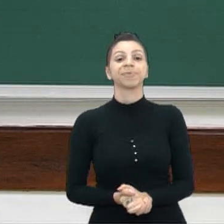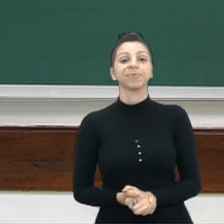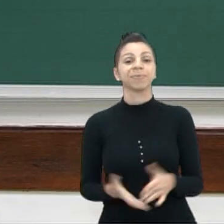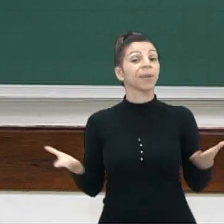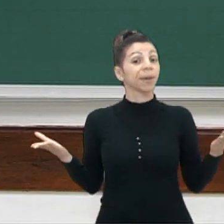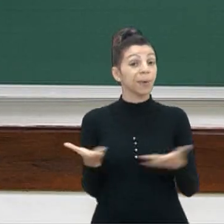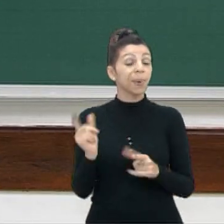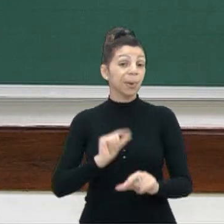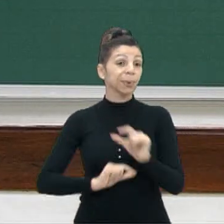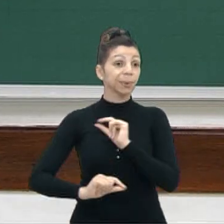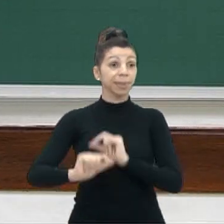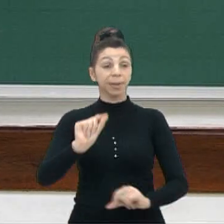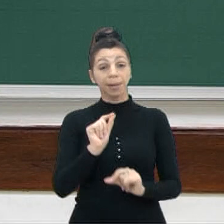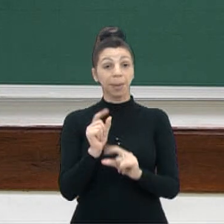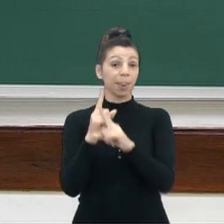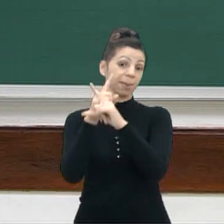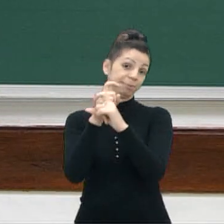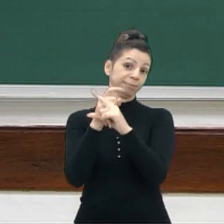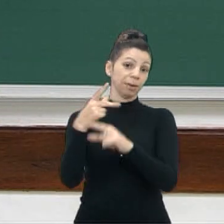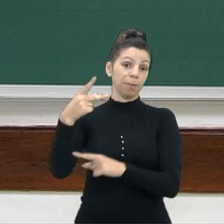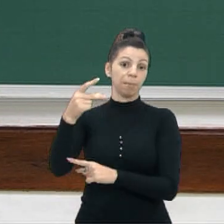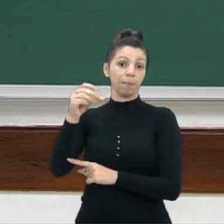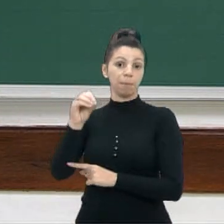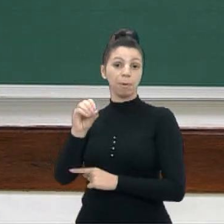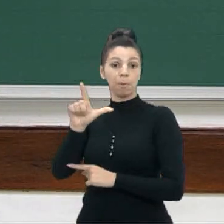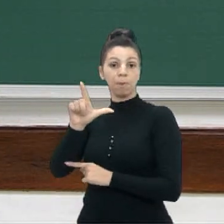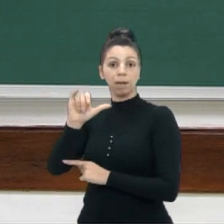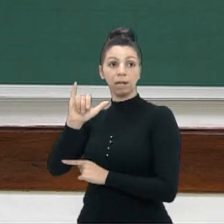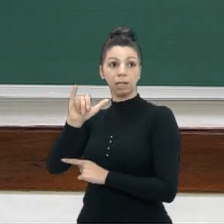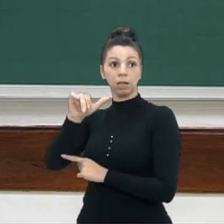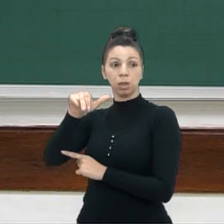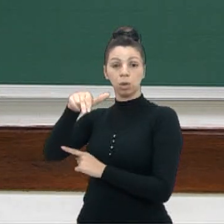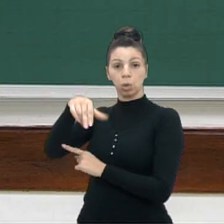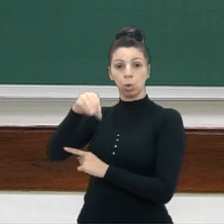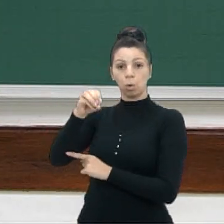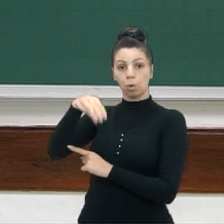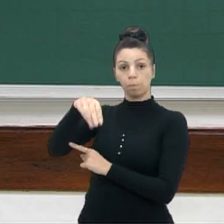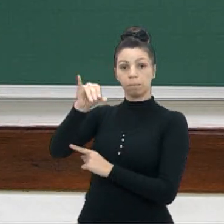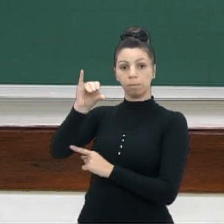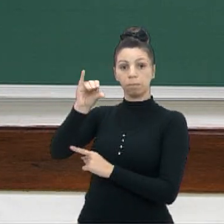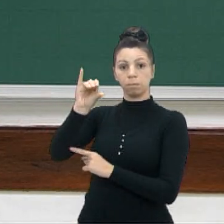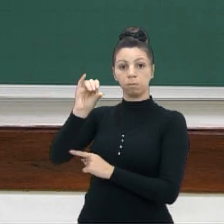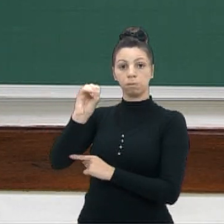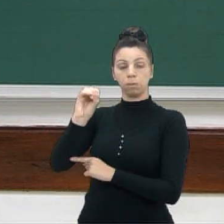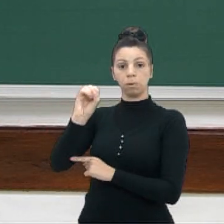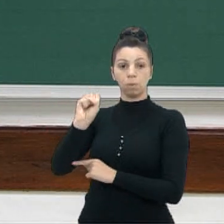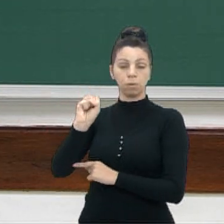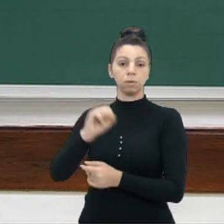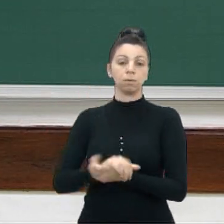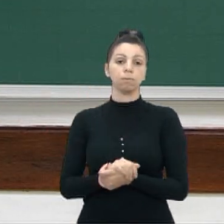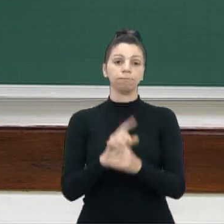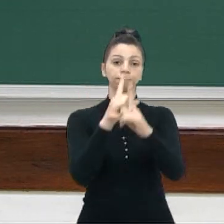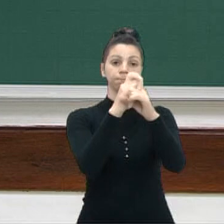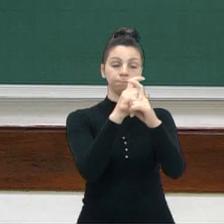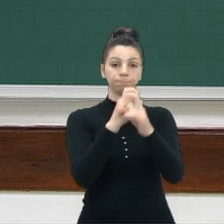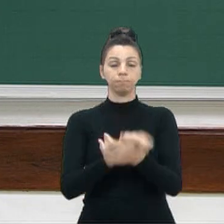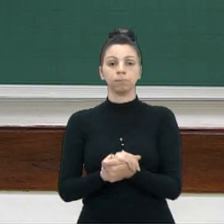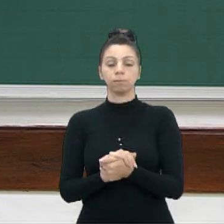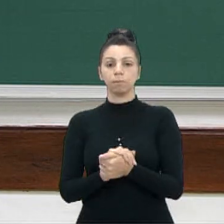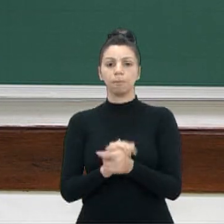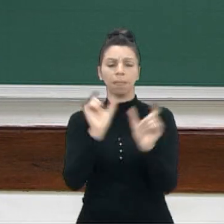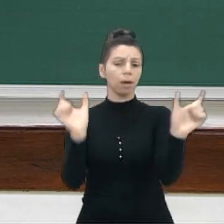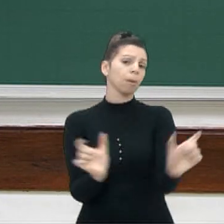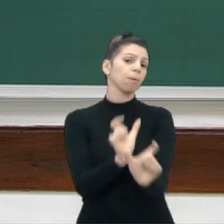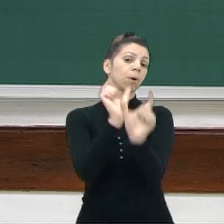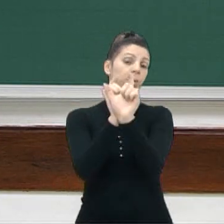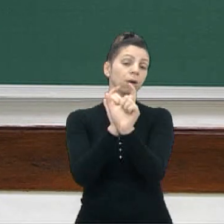Agora nós vamos entrar nos polinômios, né? Os monômios, nós trabalhamos adição, subtração,